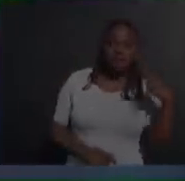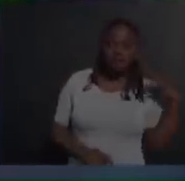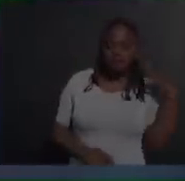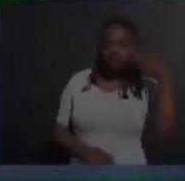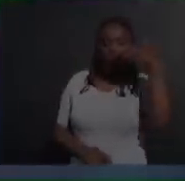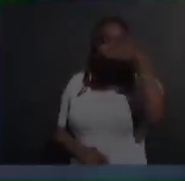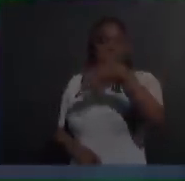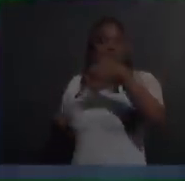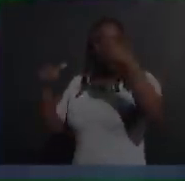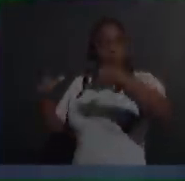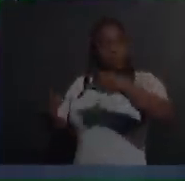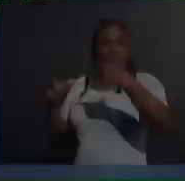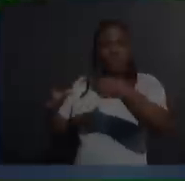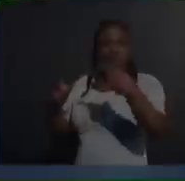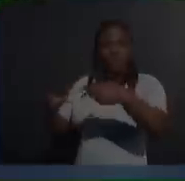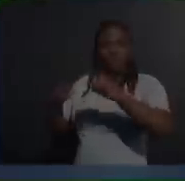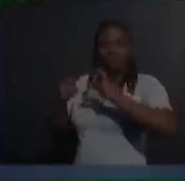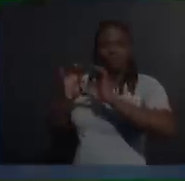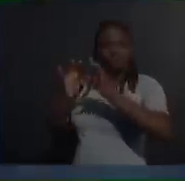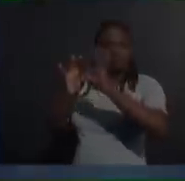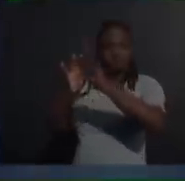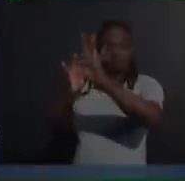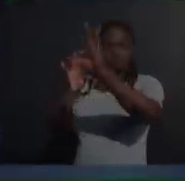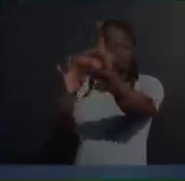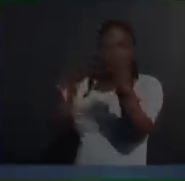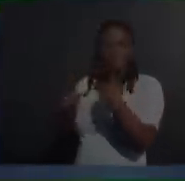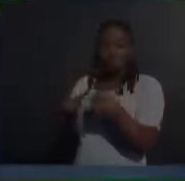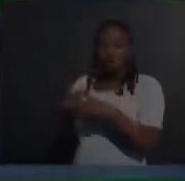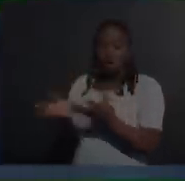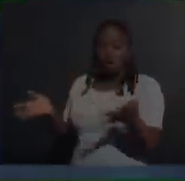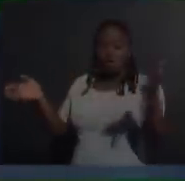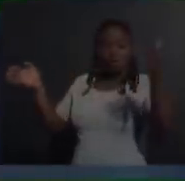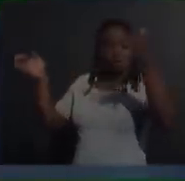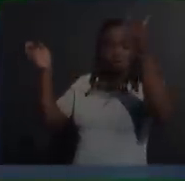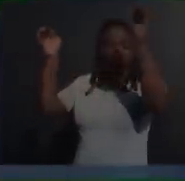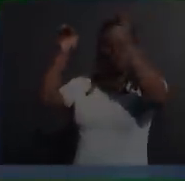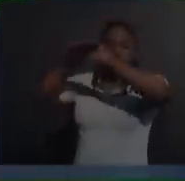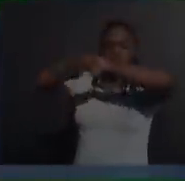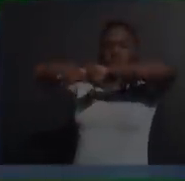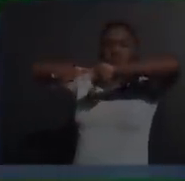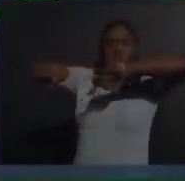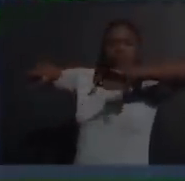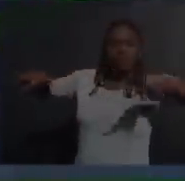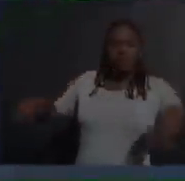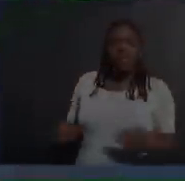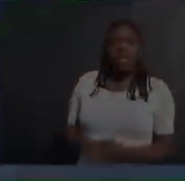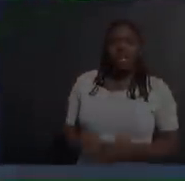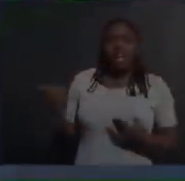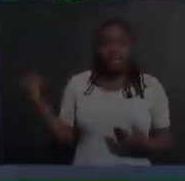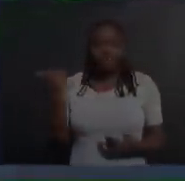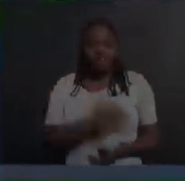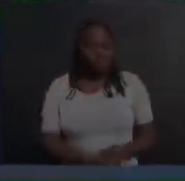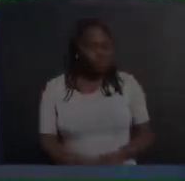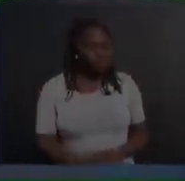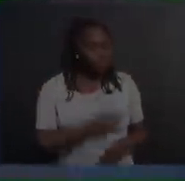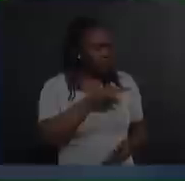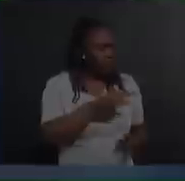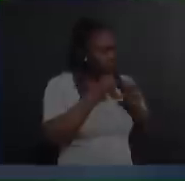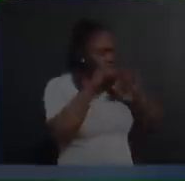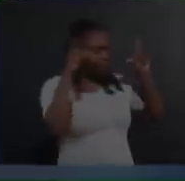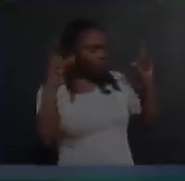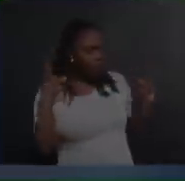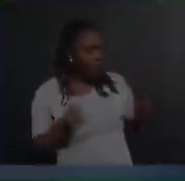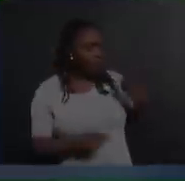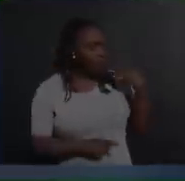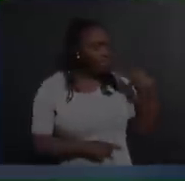lugar bem isolado, bem distante, porque são muitos balões. E aí eu comecei a falar com eles, gente, acordar 3:30